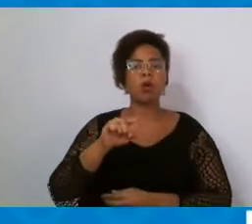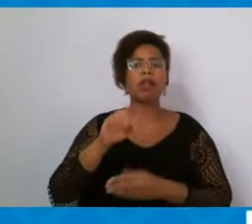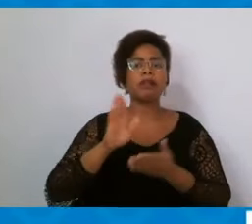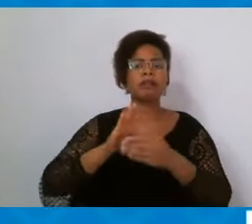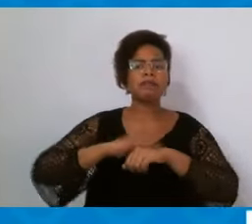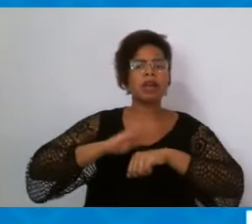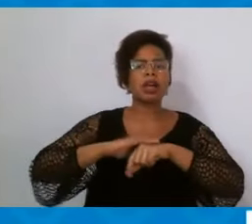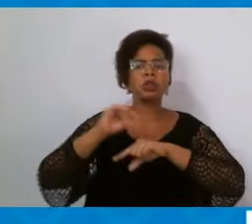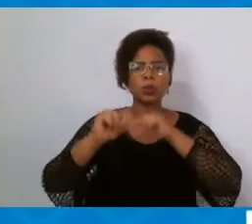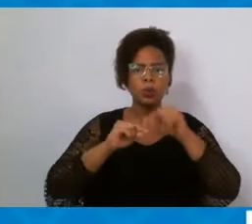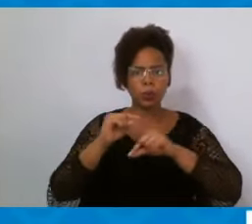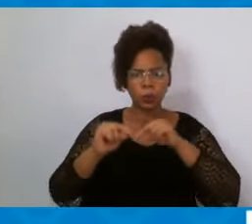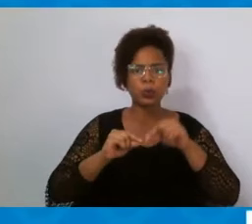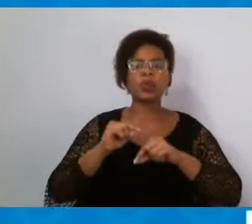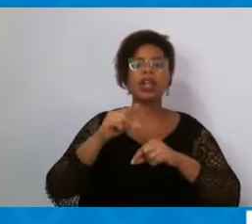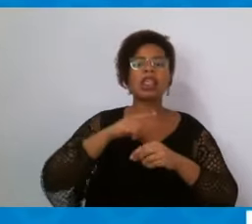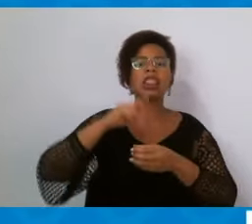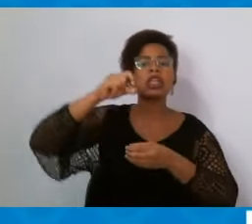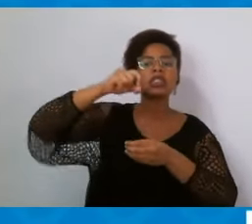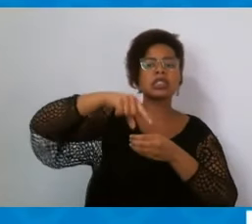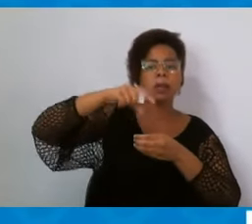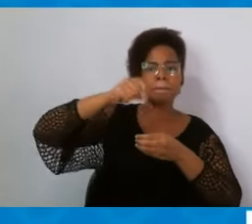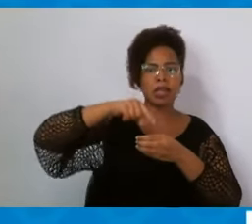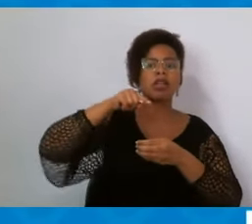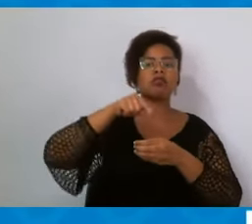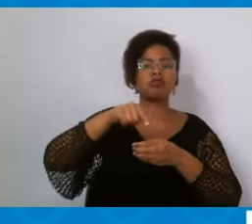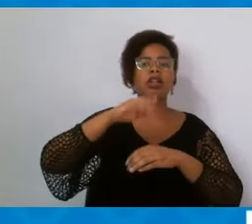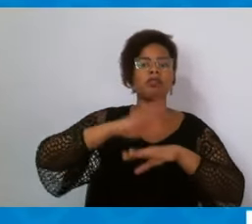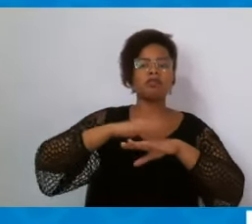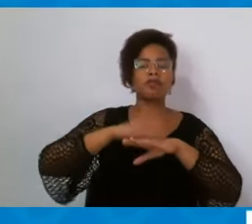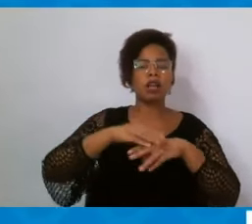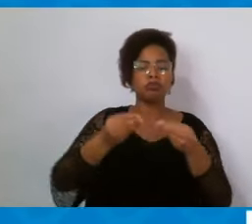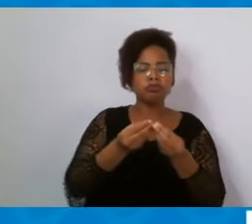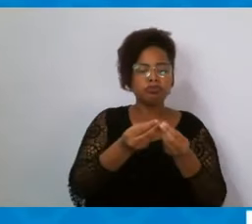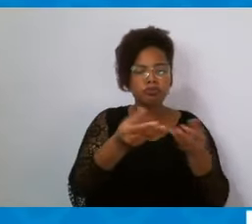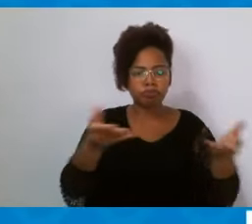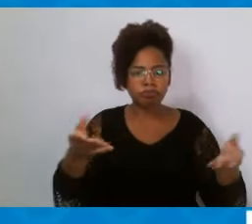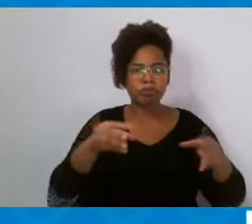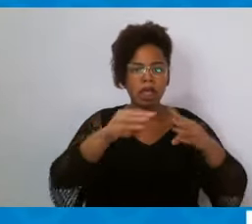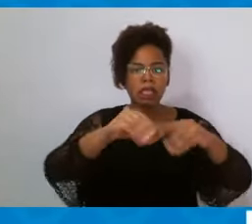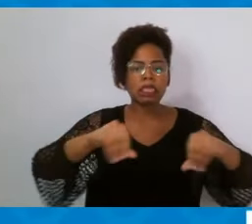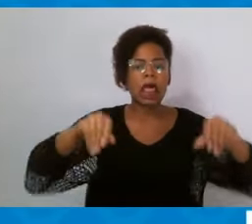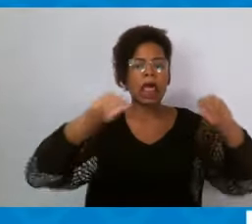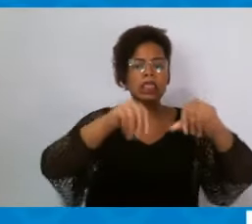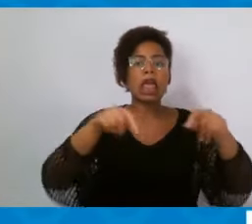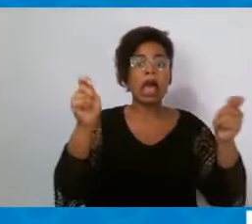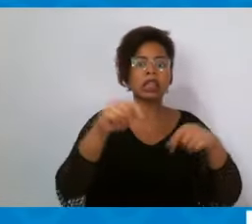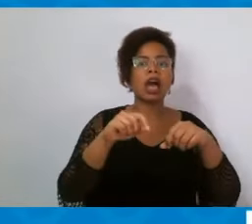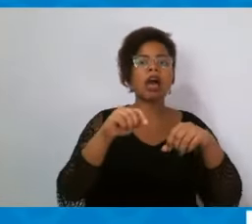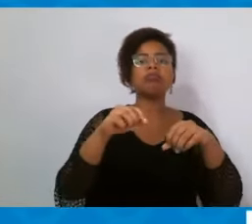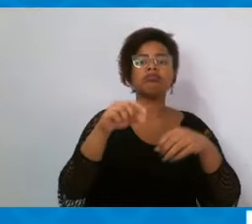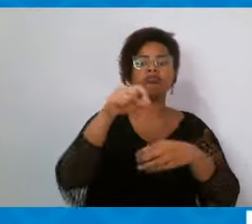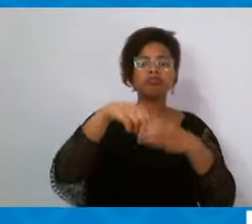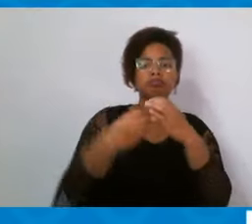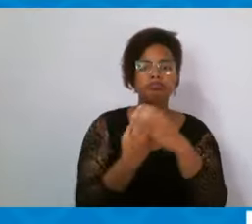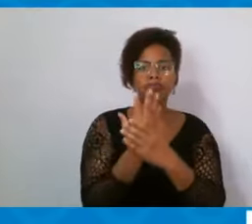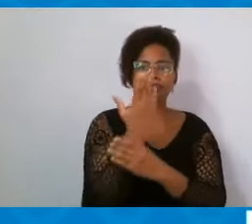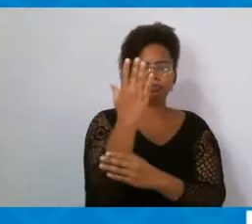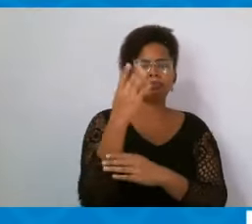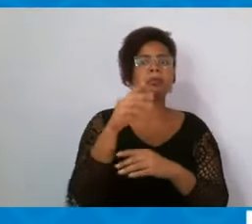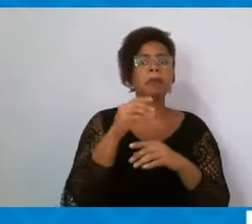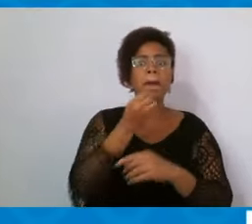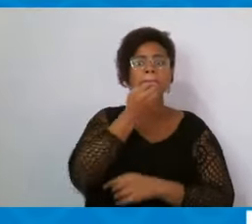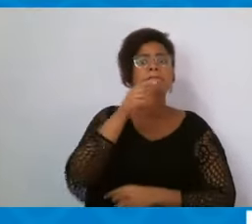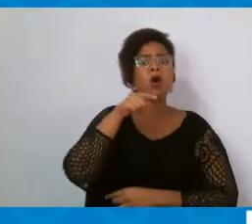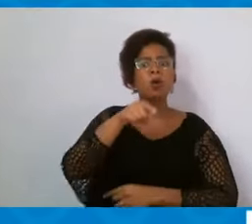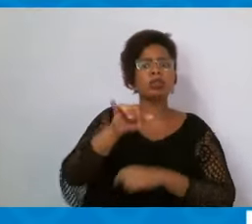automatizar o processo de plantio, dando um plantio mais eficiente, mais barato e mais produtivo para o pequeno agricultor. E a pergunta é a